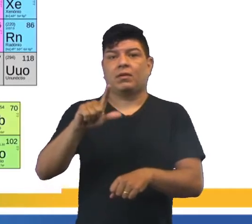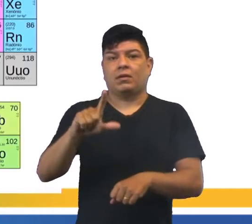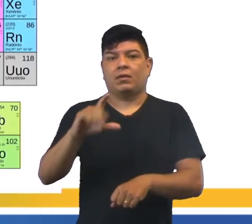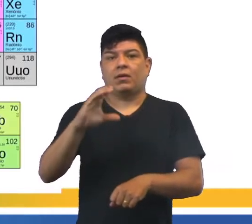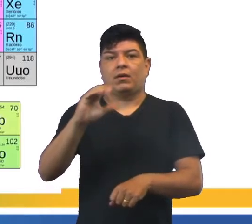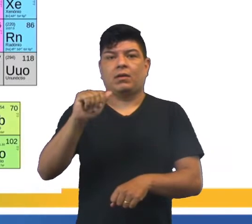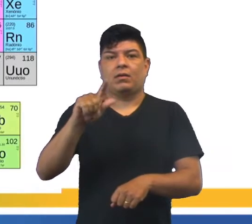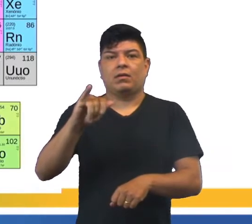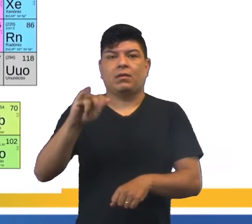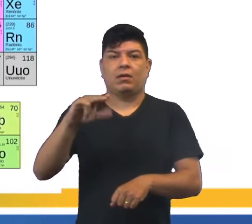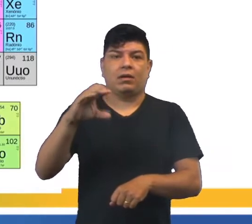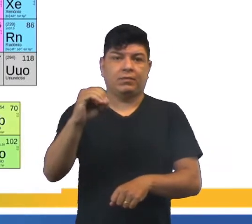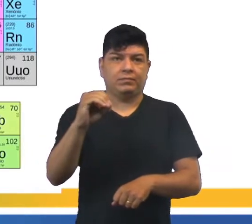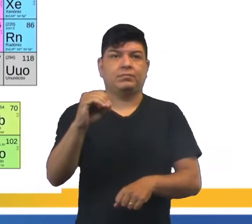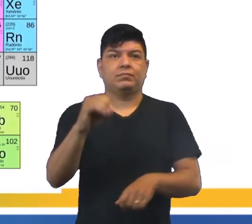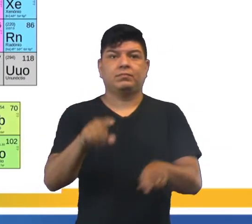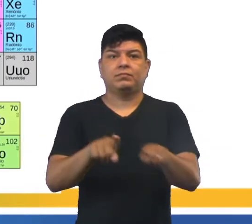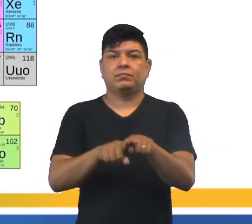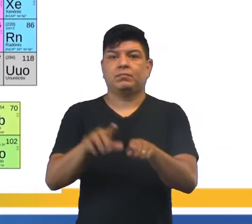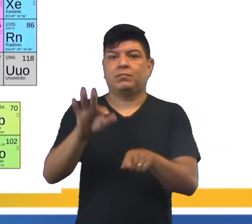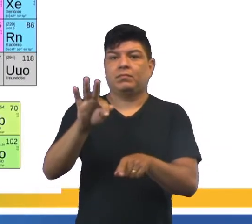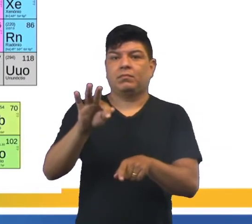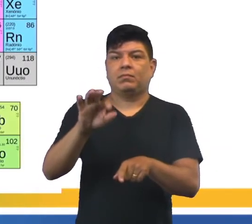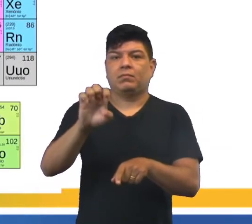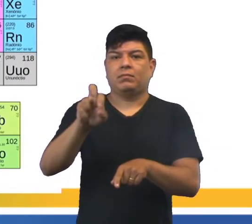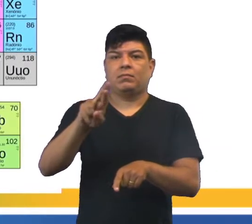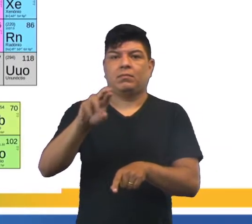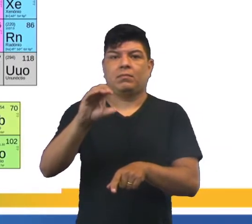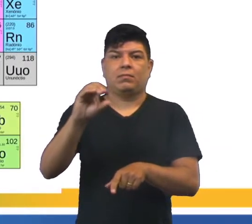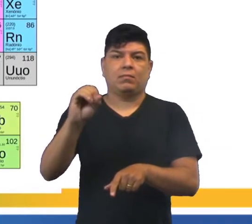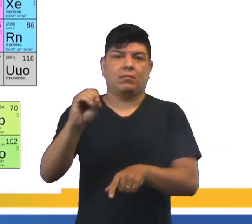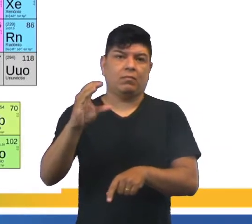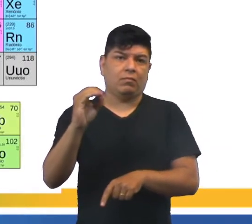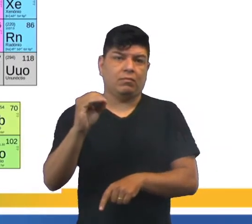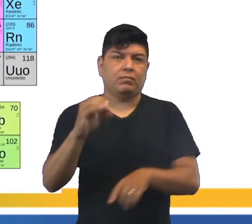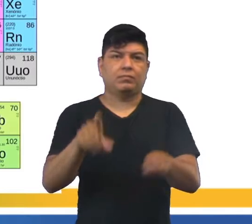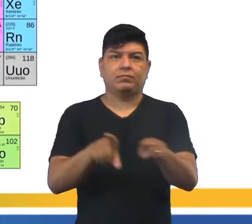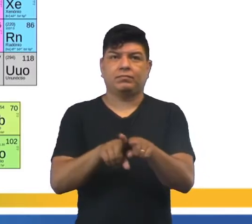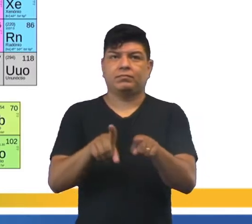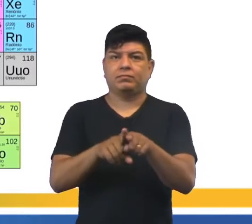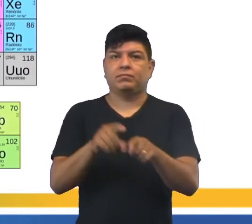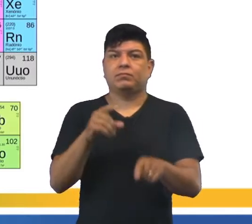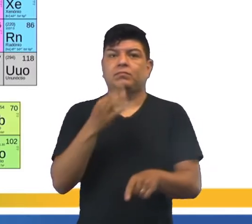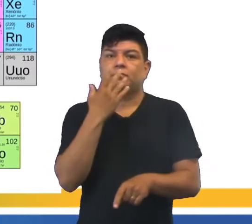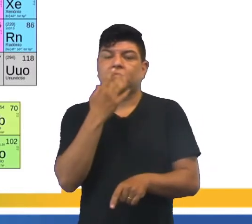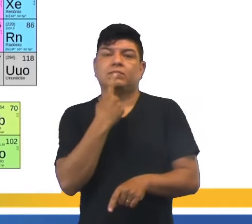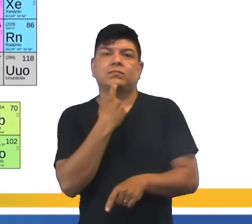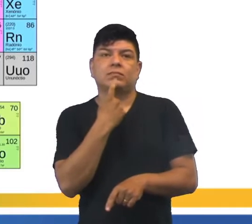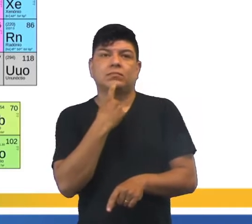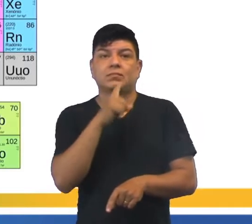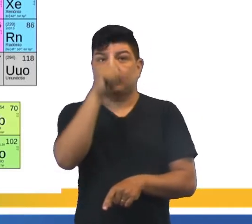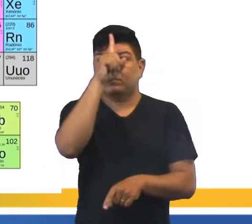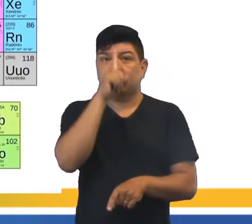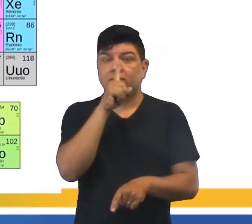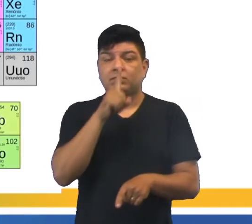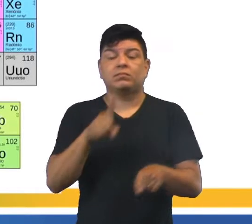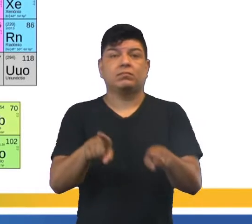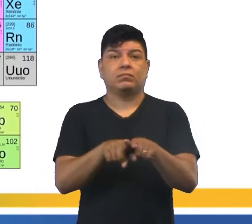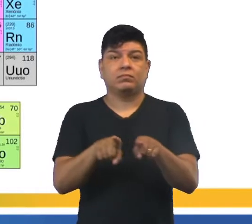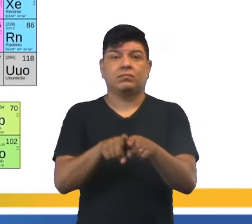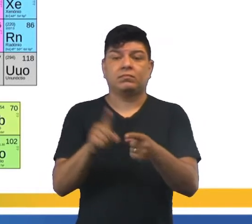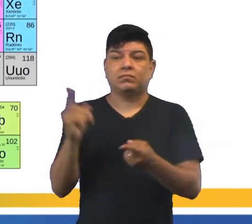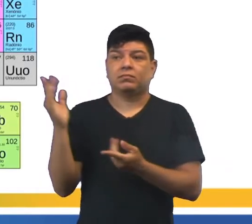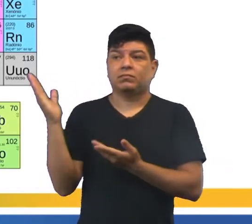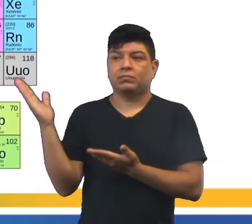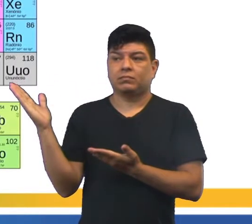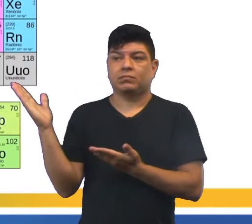metais alcalinos terrosos, nessa parte em vermelho. Essa parte em amarelo também são os metais,